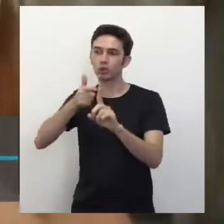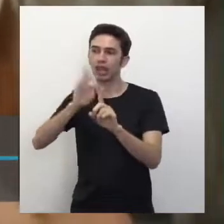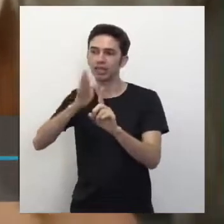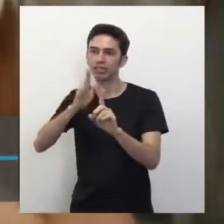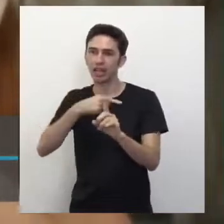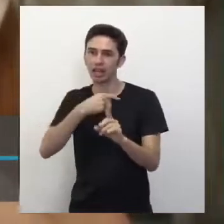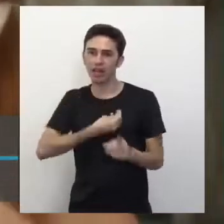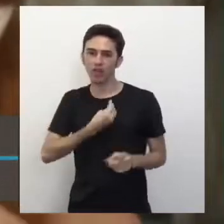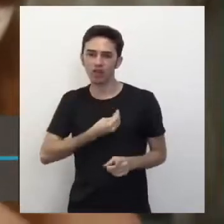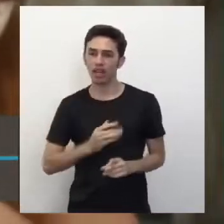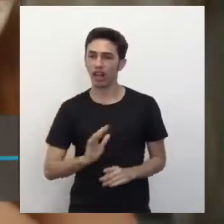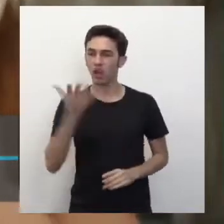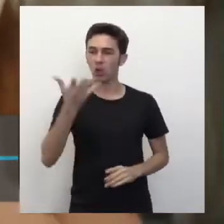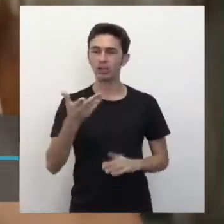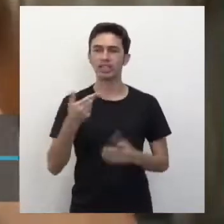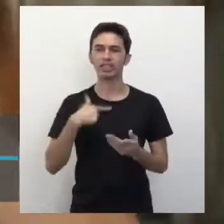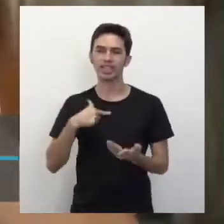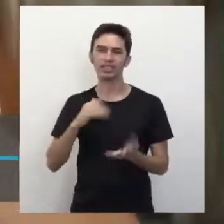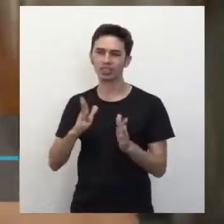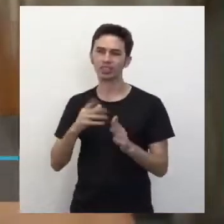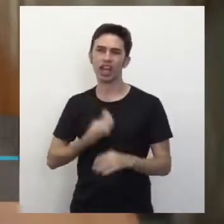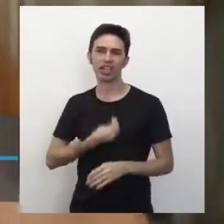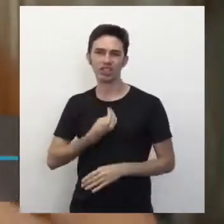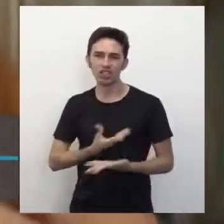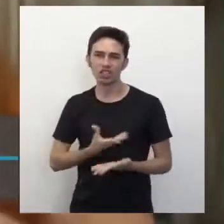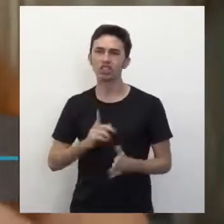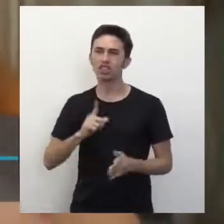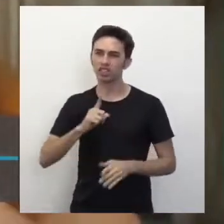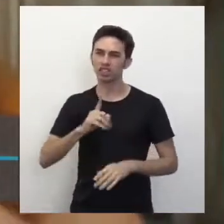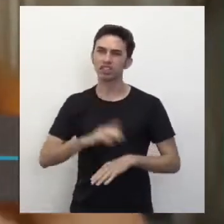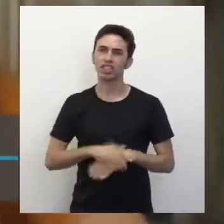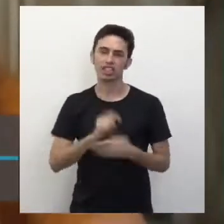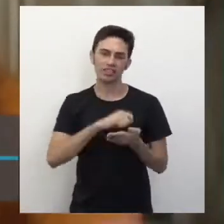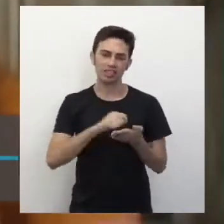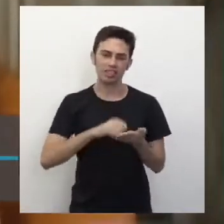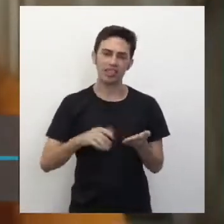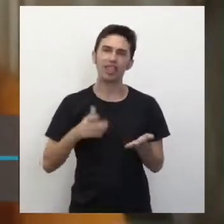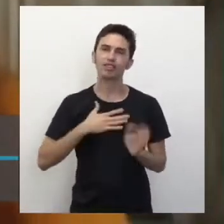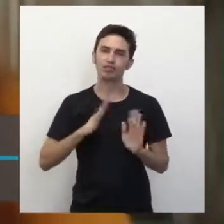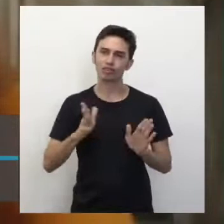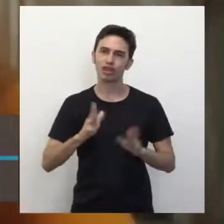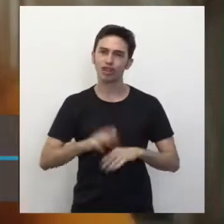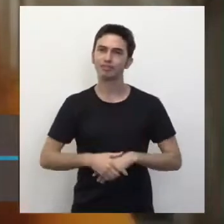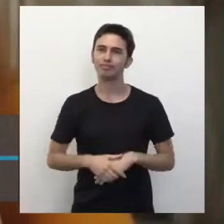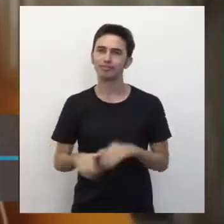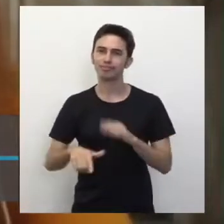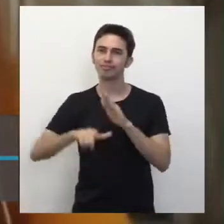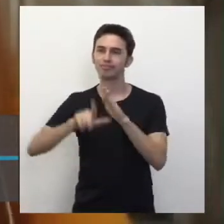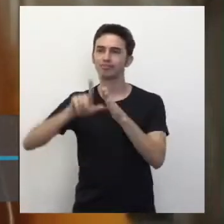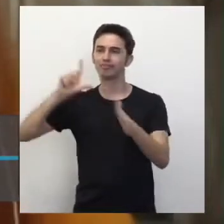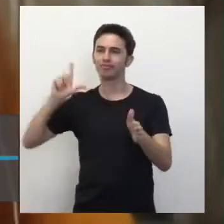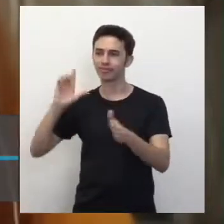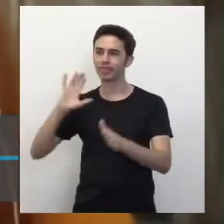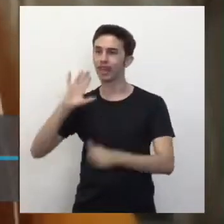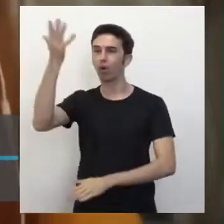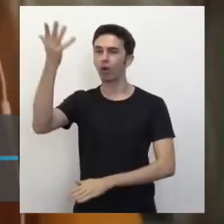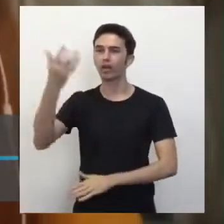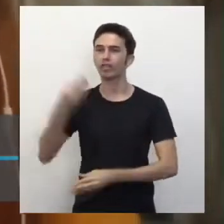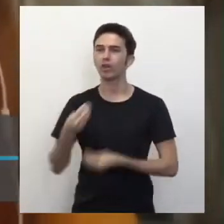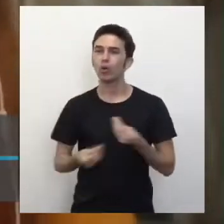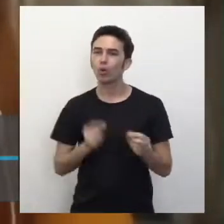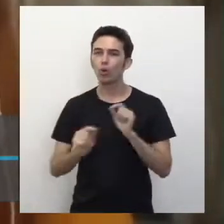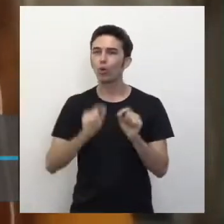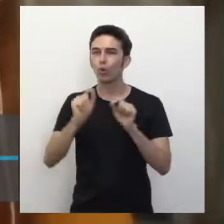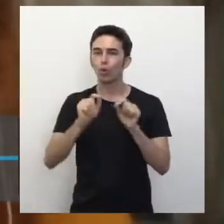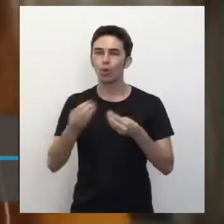sentido de um destino escolhido ou escrito, determinado previamente, né? Essa é uma ideia